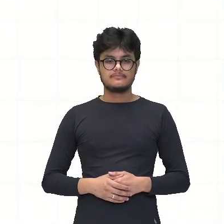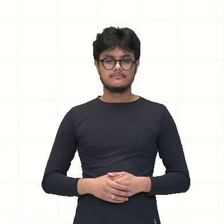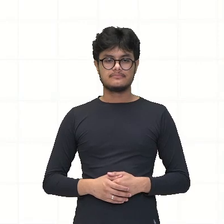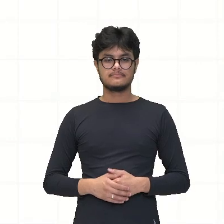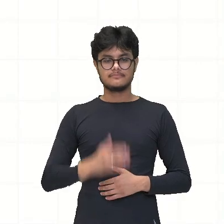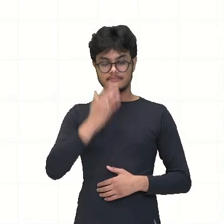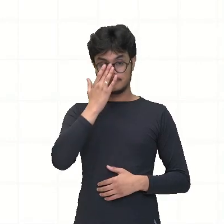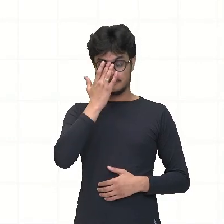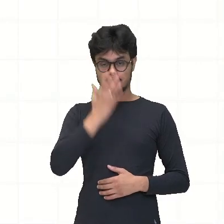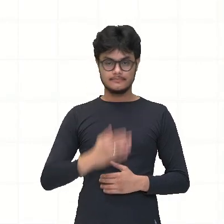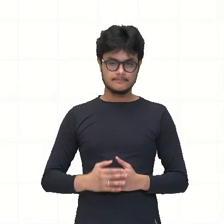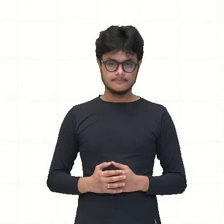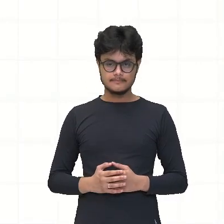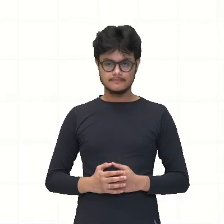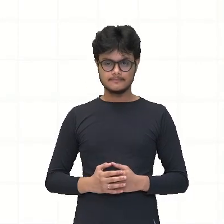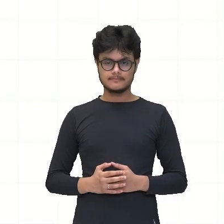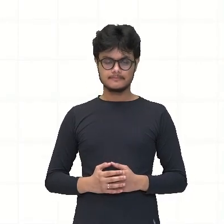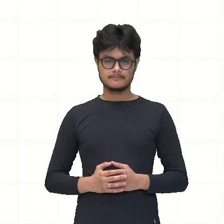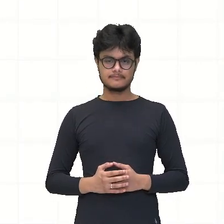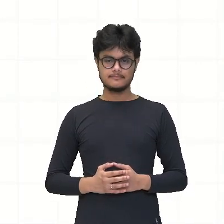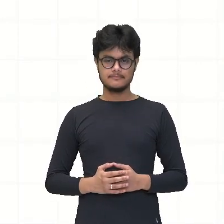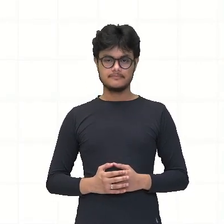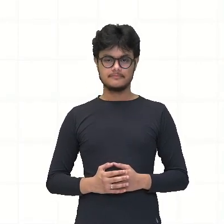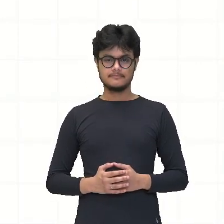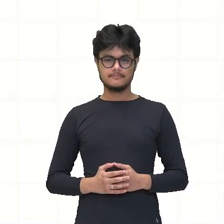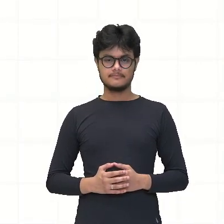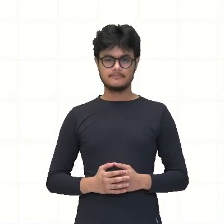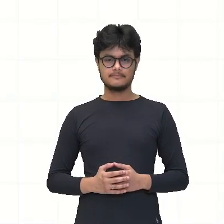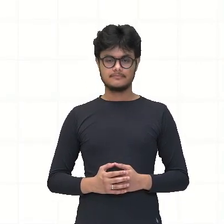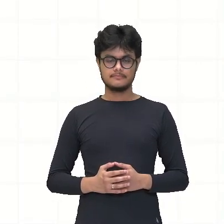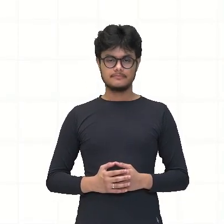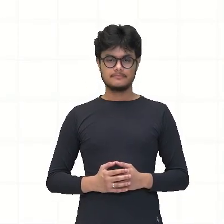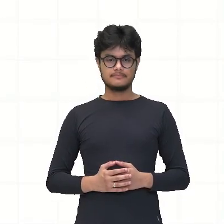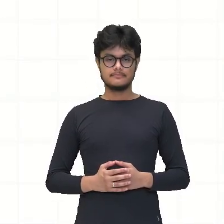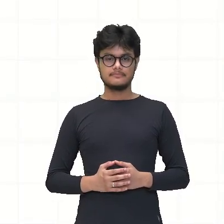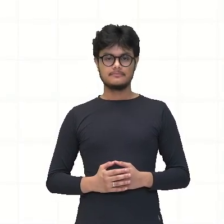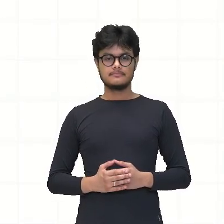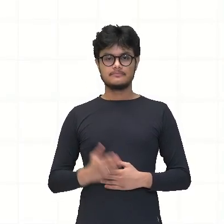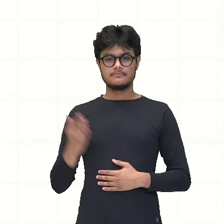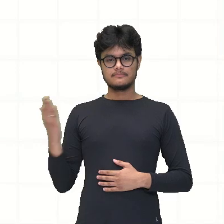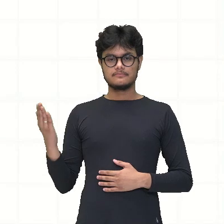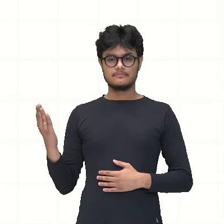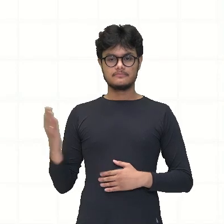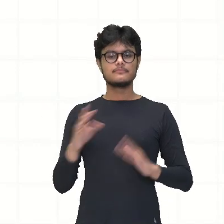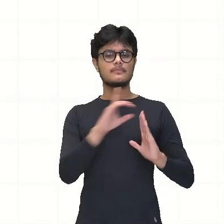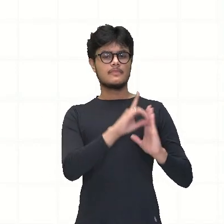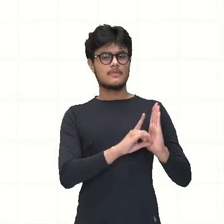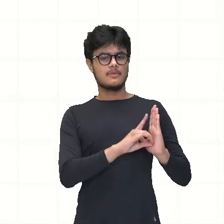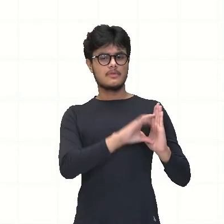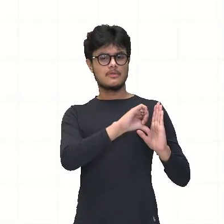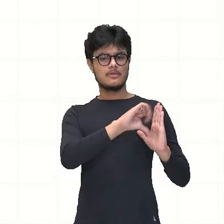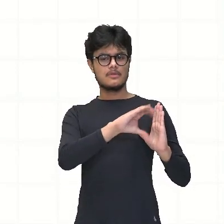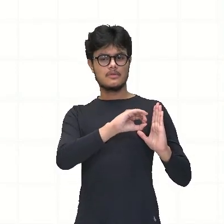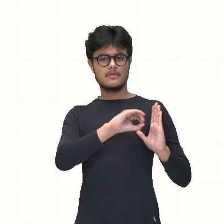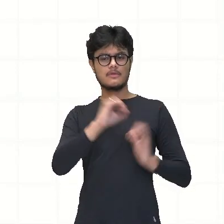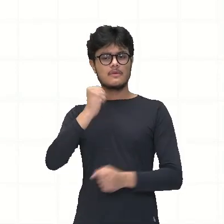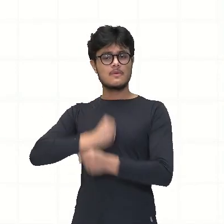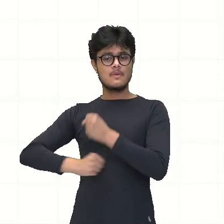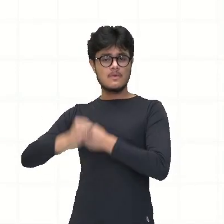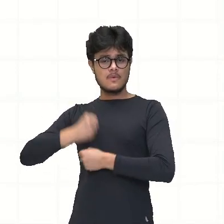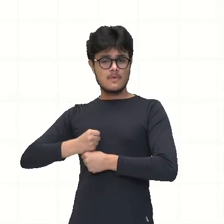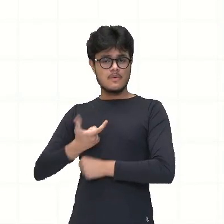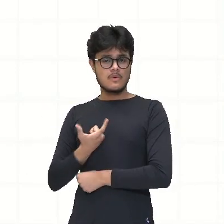direcionamentos dele, tá bom? No caso aí a gente observa durante essa década de 90 até o ano de 2000, um fluxo aqui